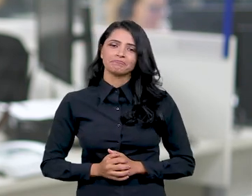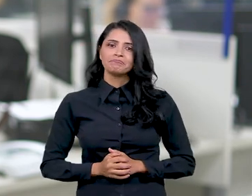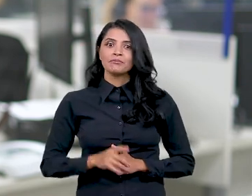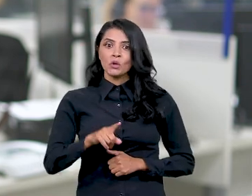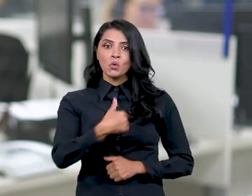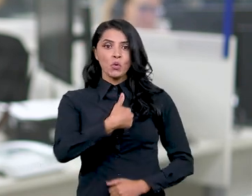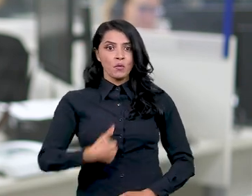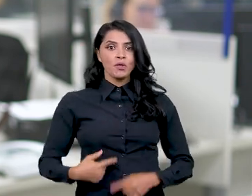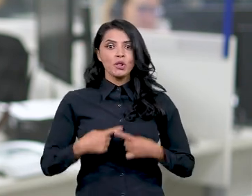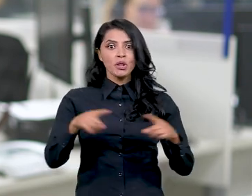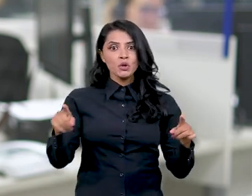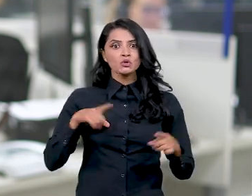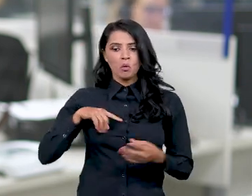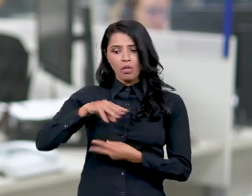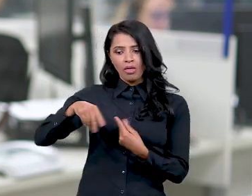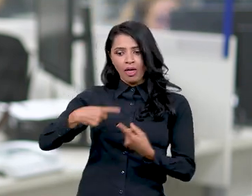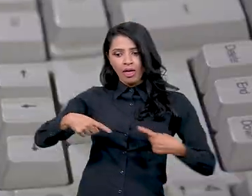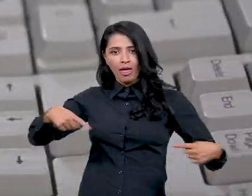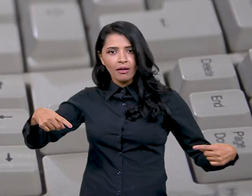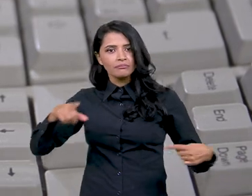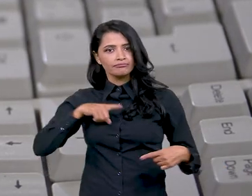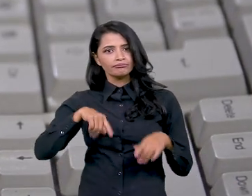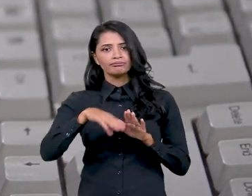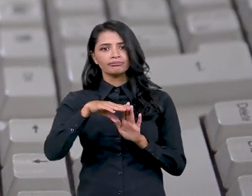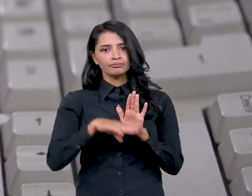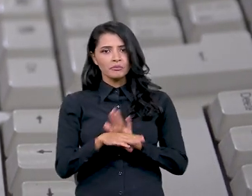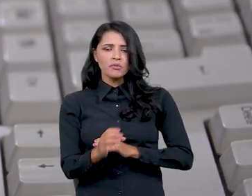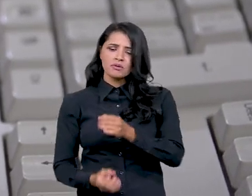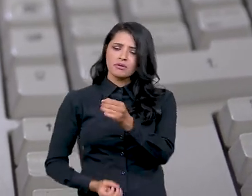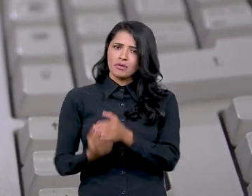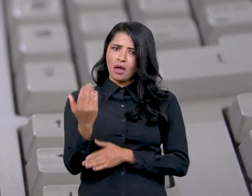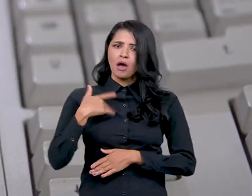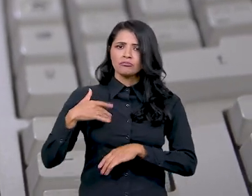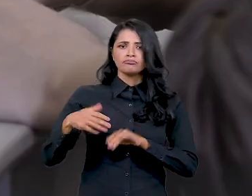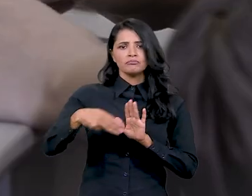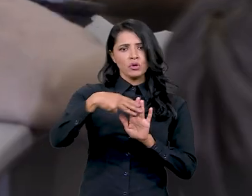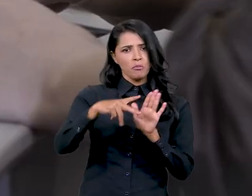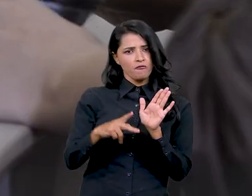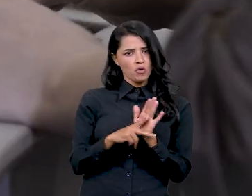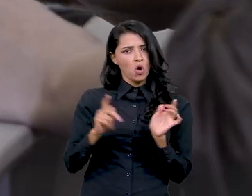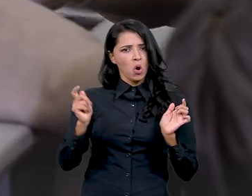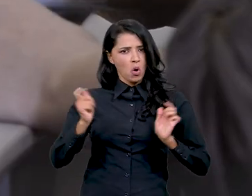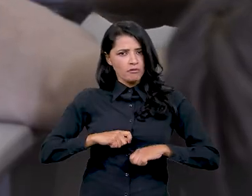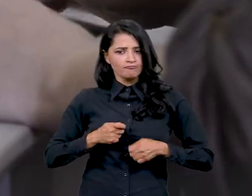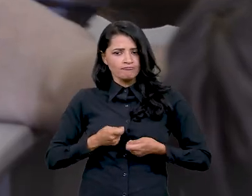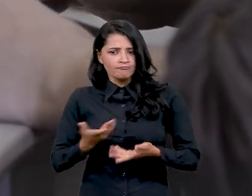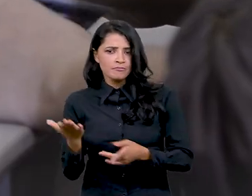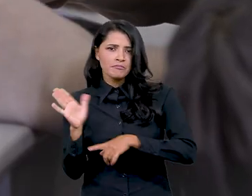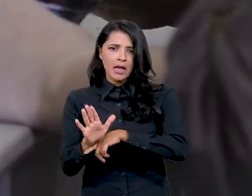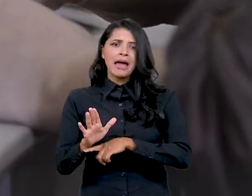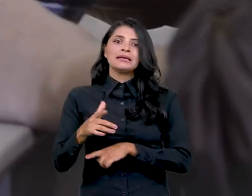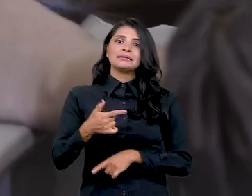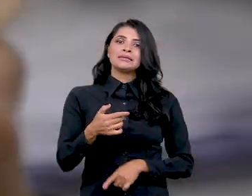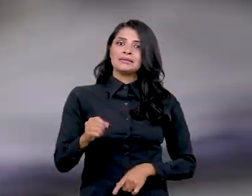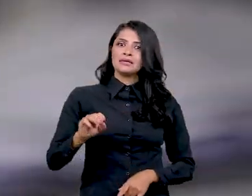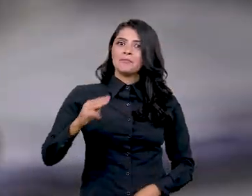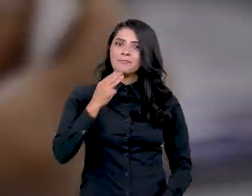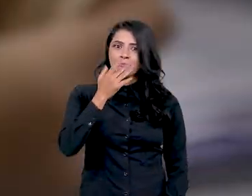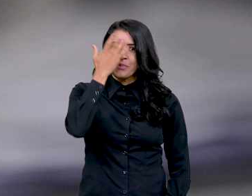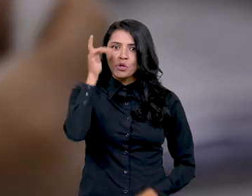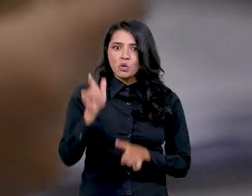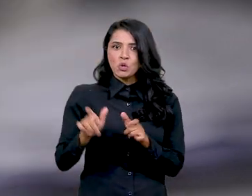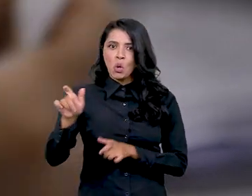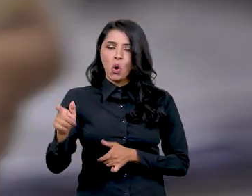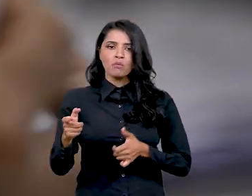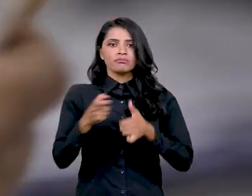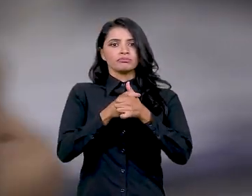as contas. O governo lançou o Desenrola. O programa foi criado por medida provisória e deve beneficiar 70